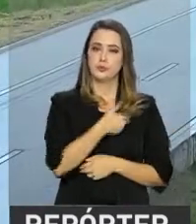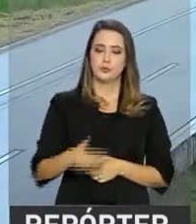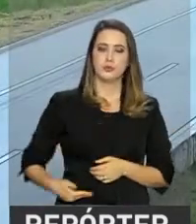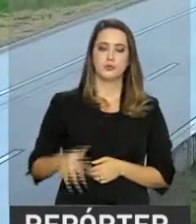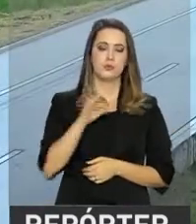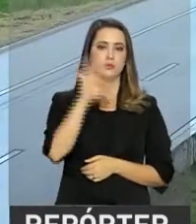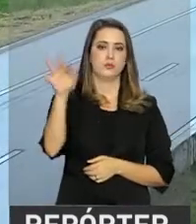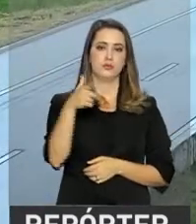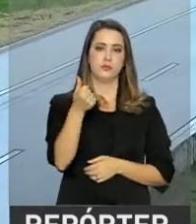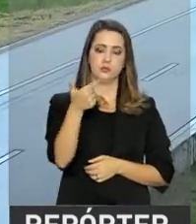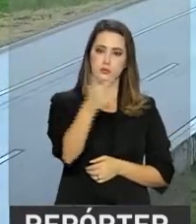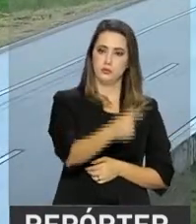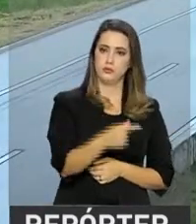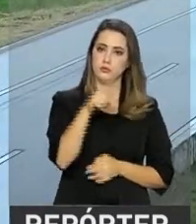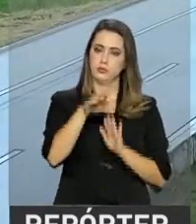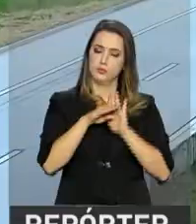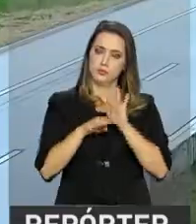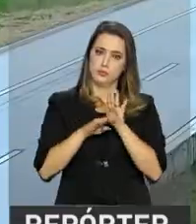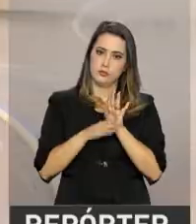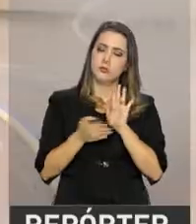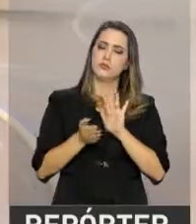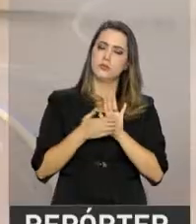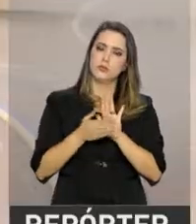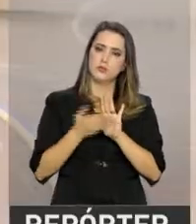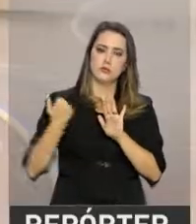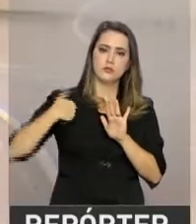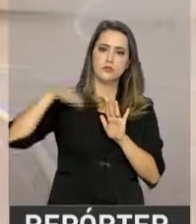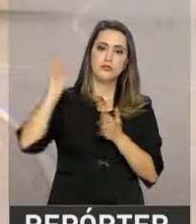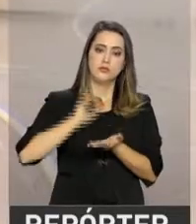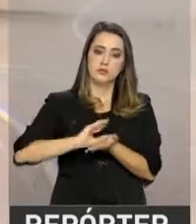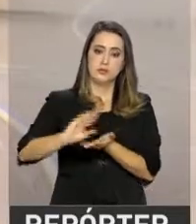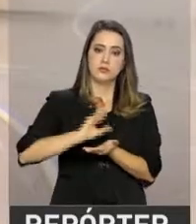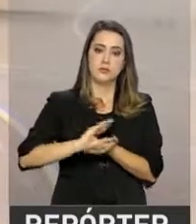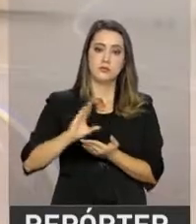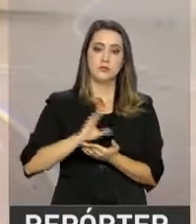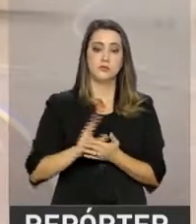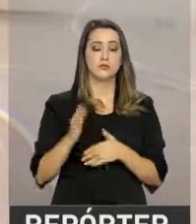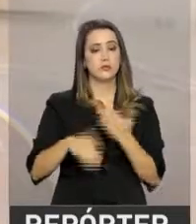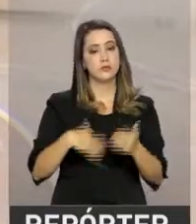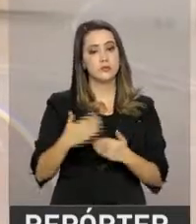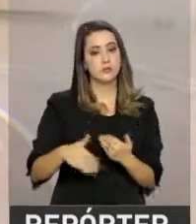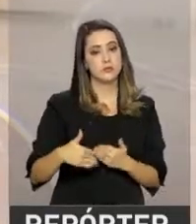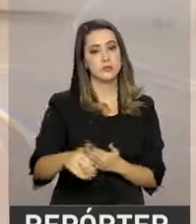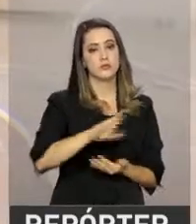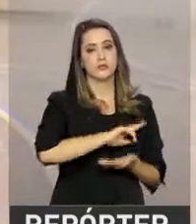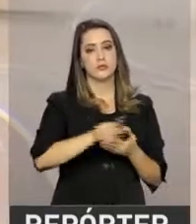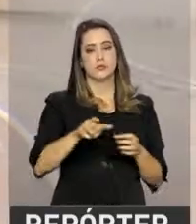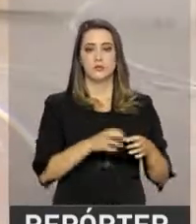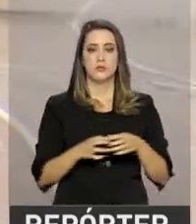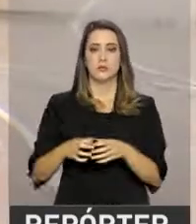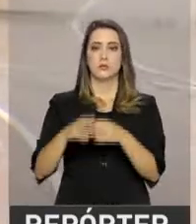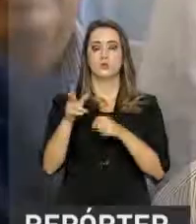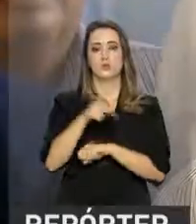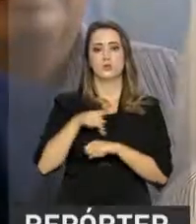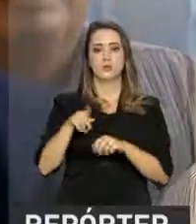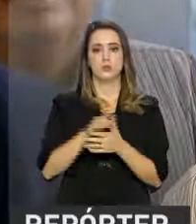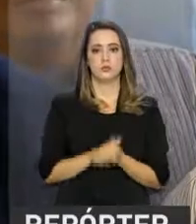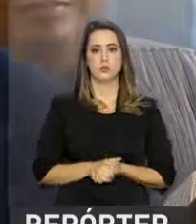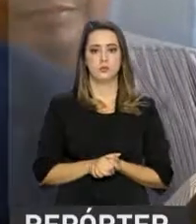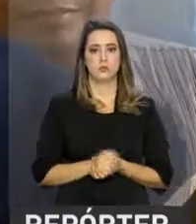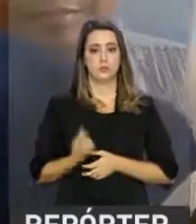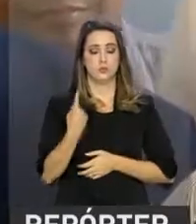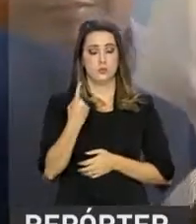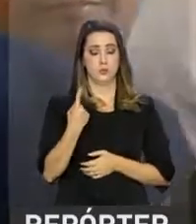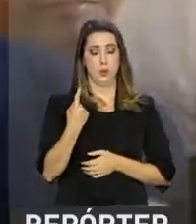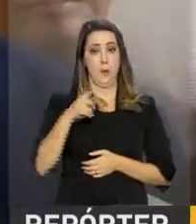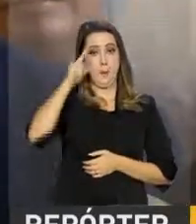em 2017, o programa propõe mais investimento e desenvolvimento em vários setores do país. Uma determinação